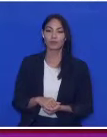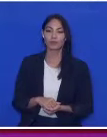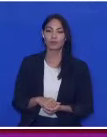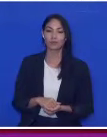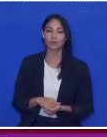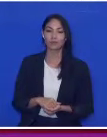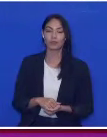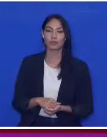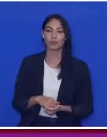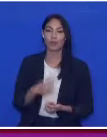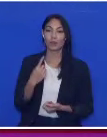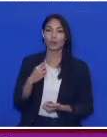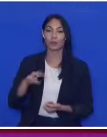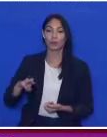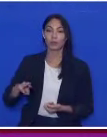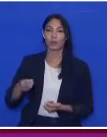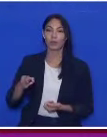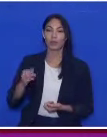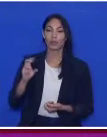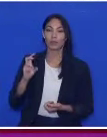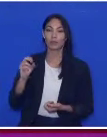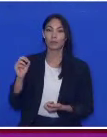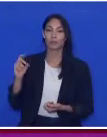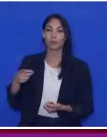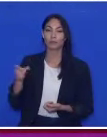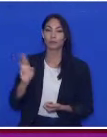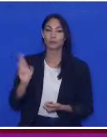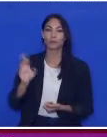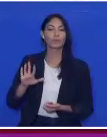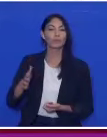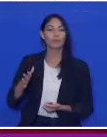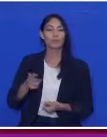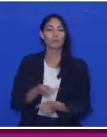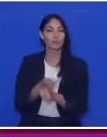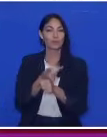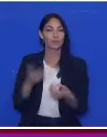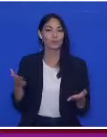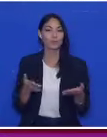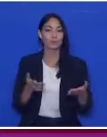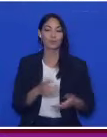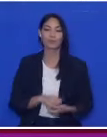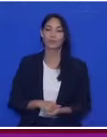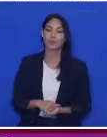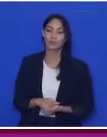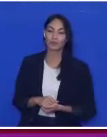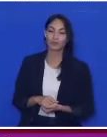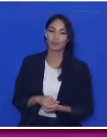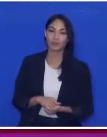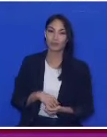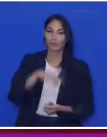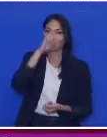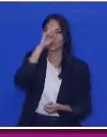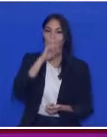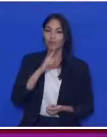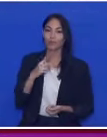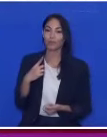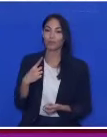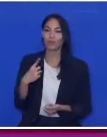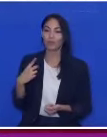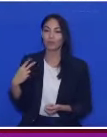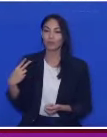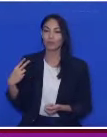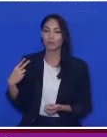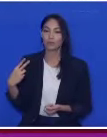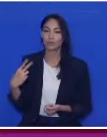Lembrando que o prêmio estimado é de R$1.500.000. Já temos a próxima bola, bola amarela número